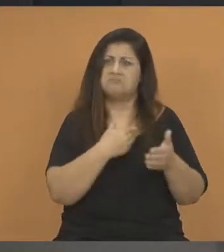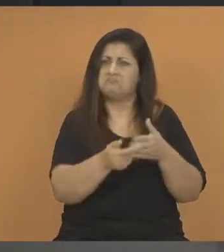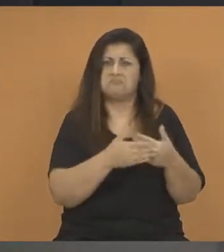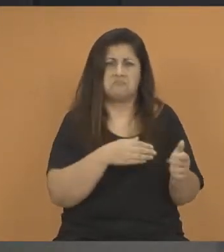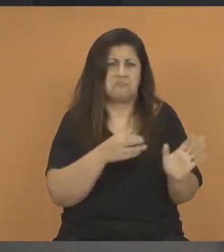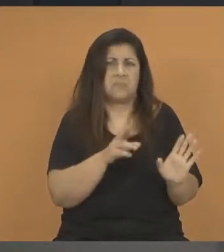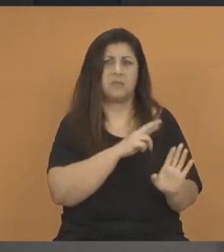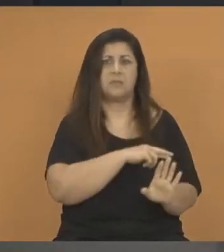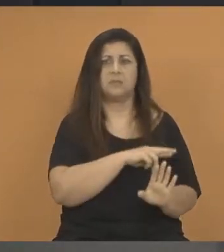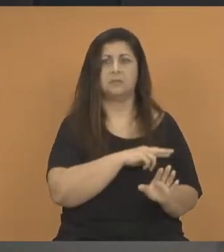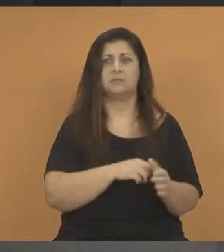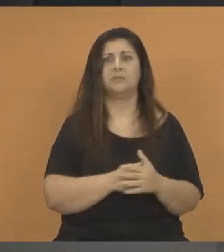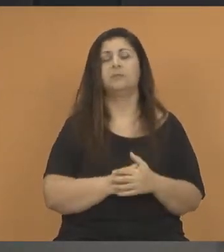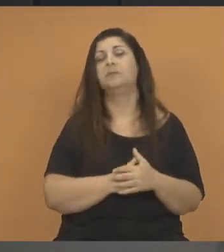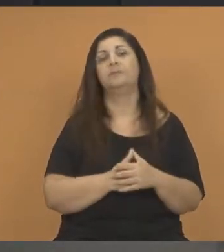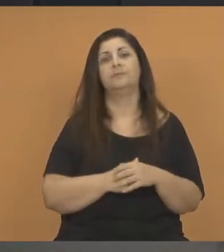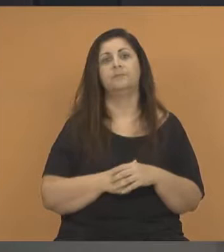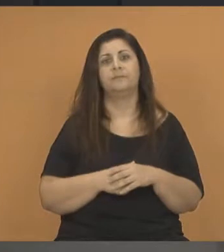da religião,